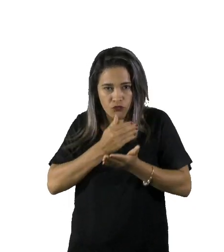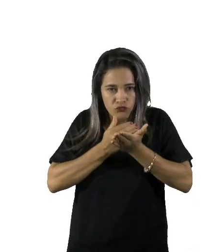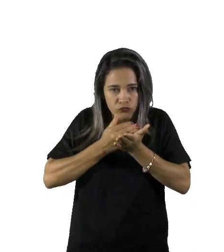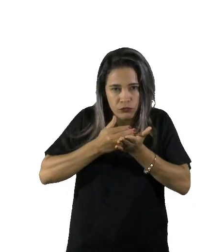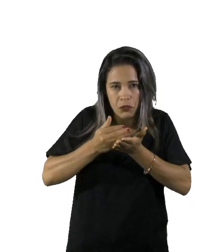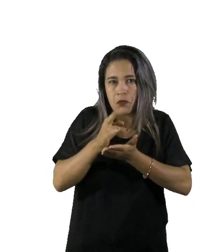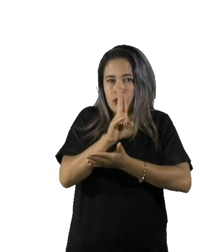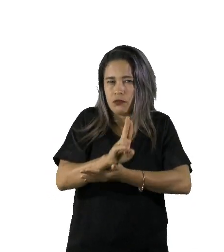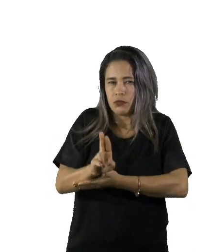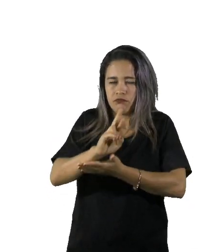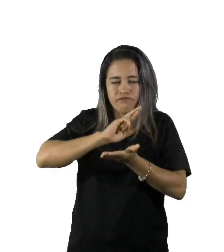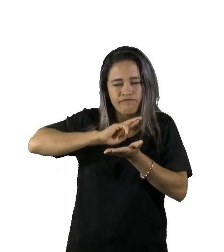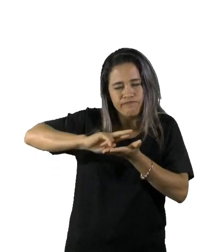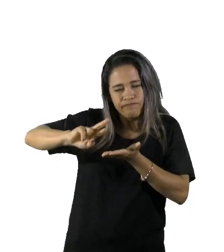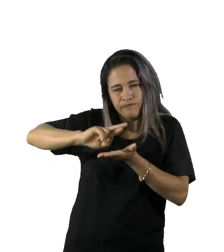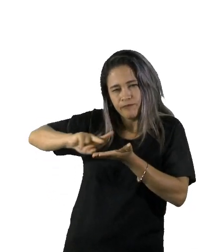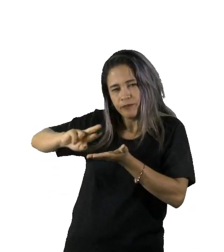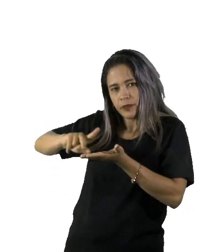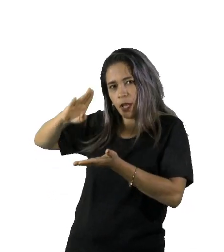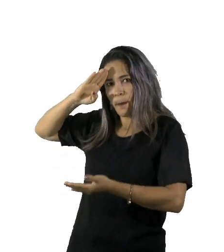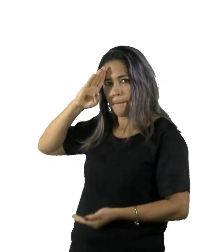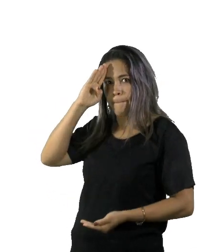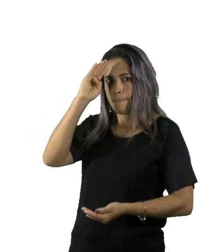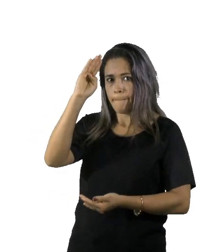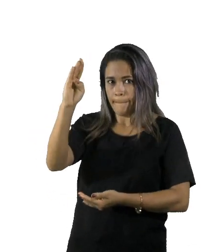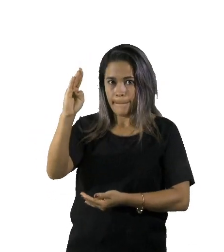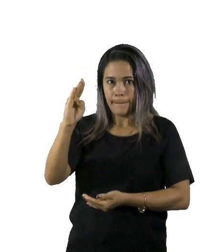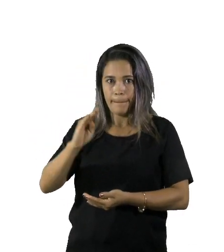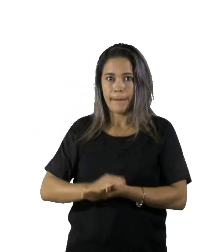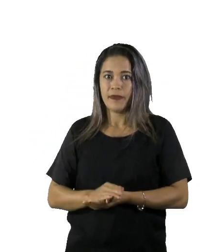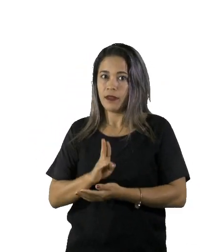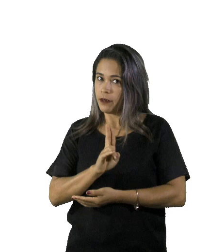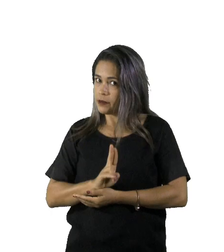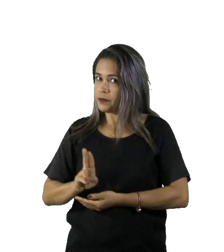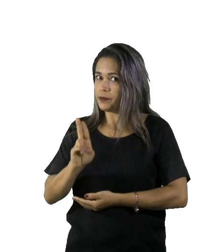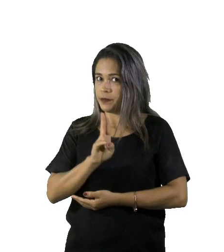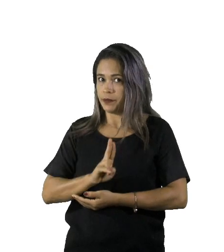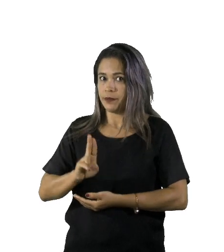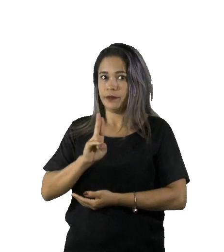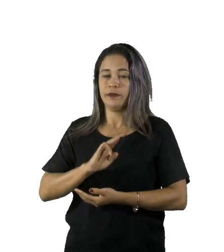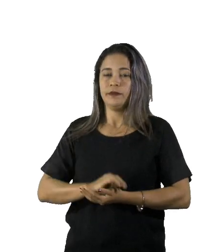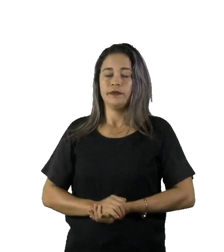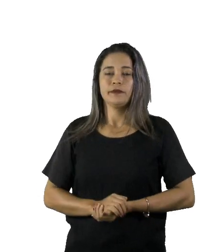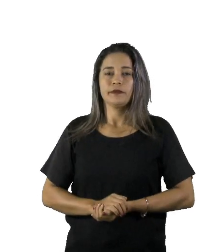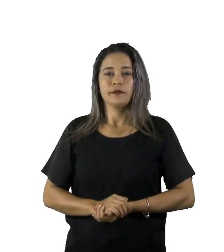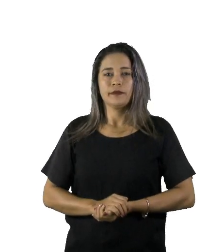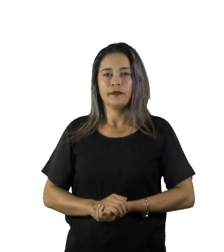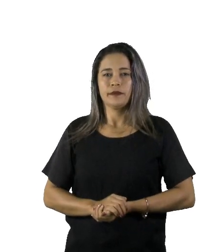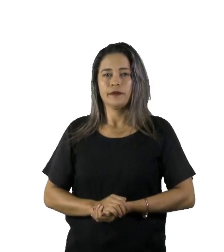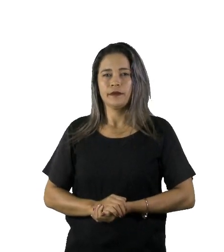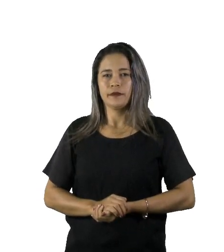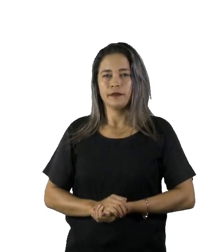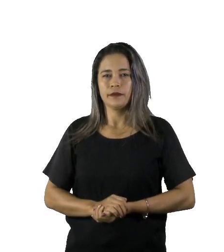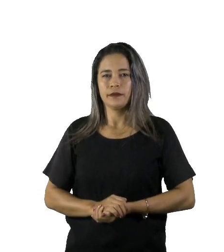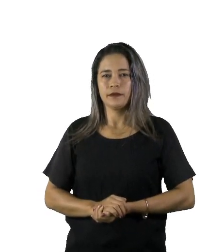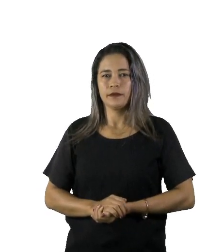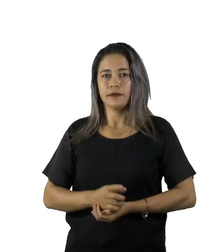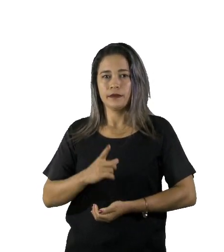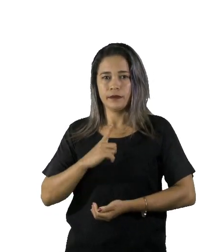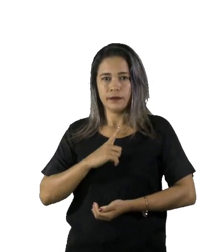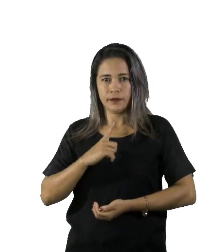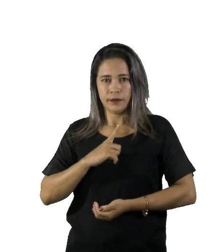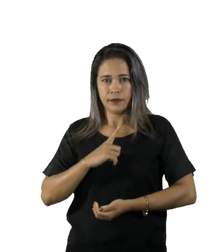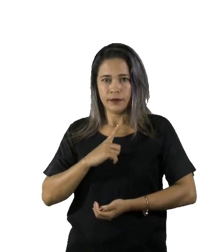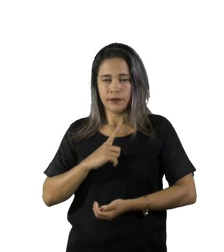usada para várias coisas. E as principais coisas onde é utilizado a água, a principal coisa é